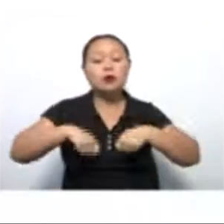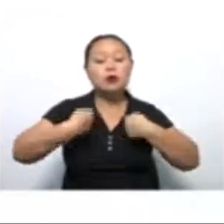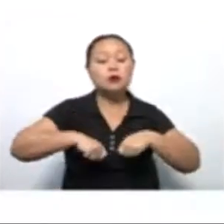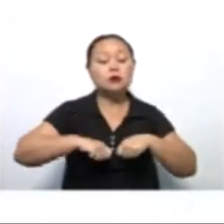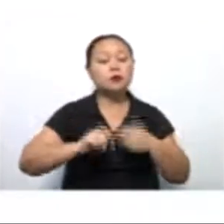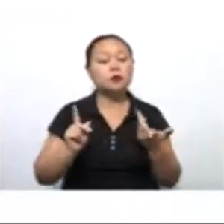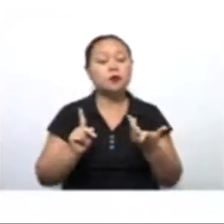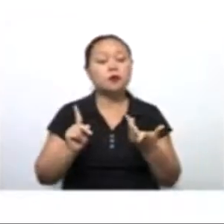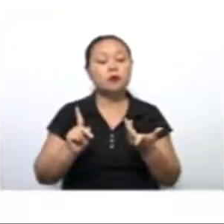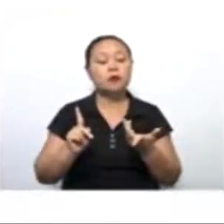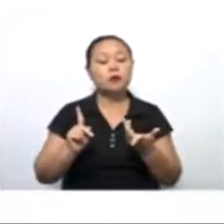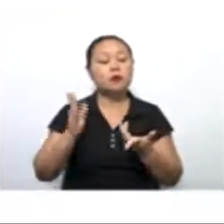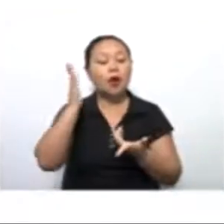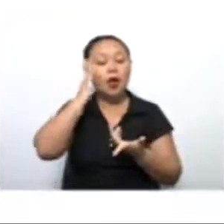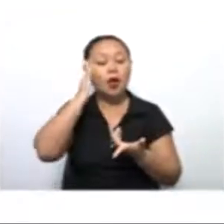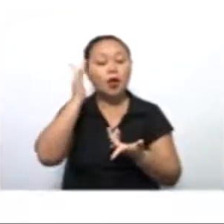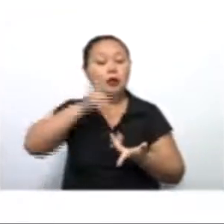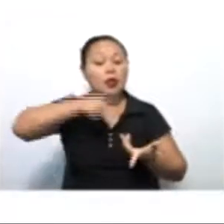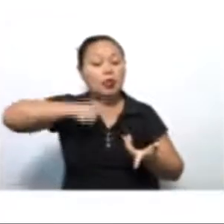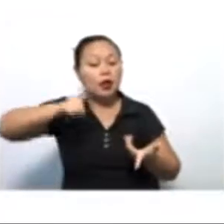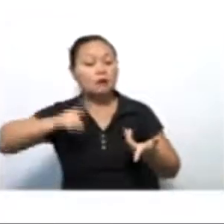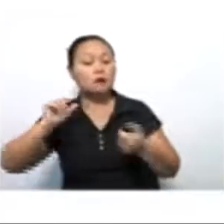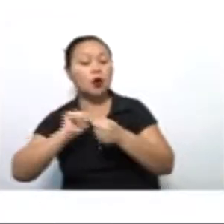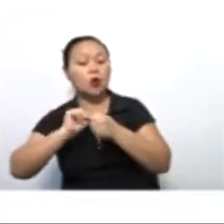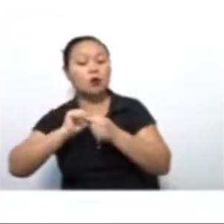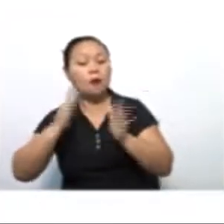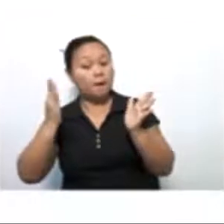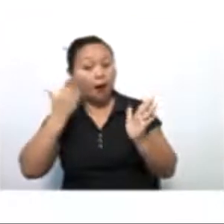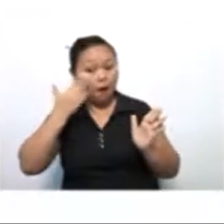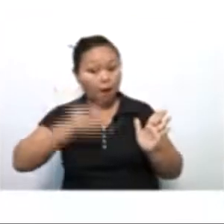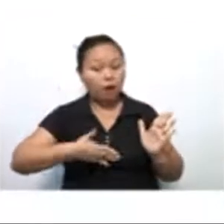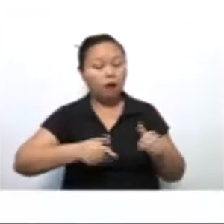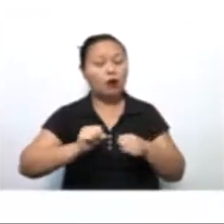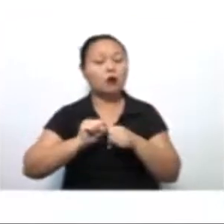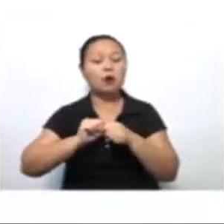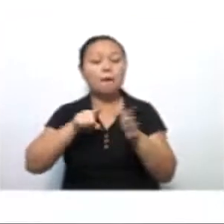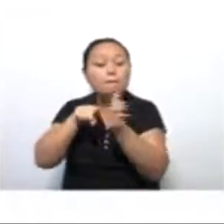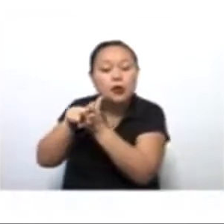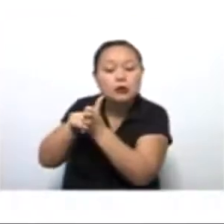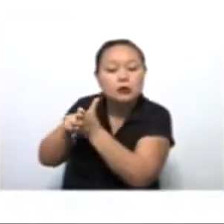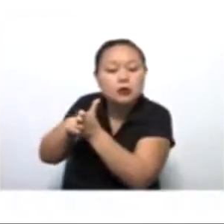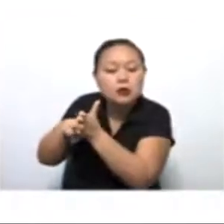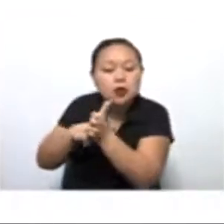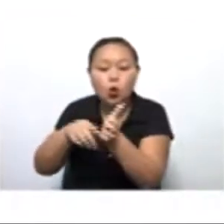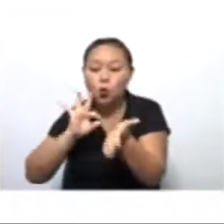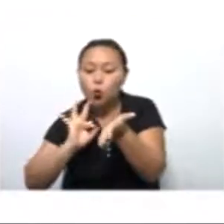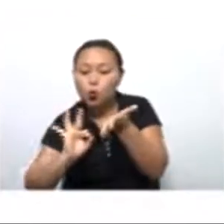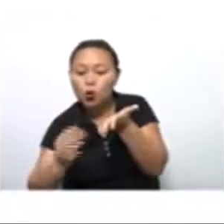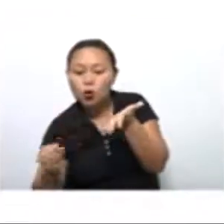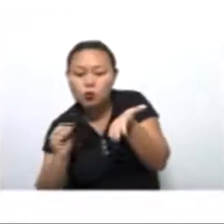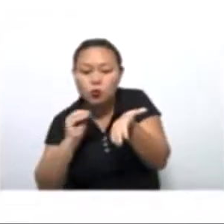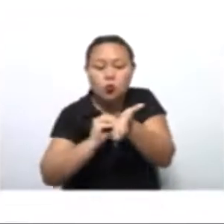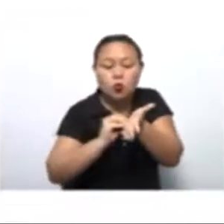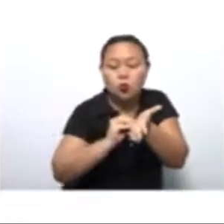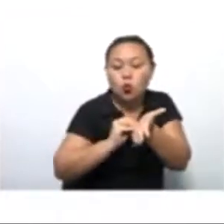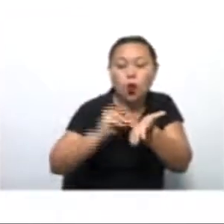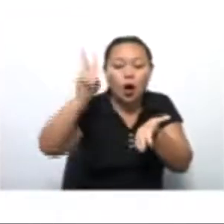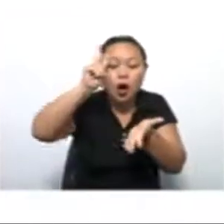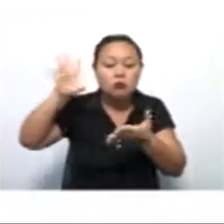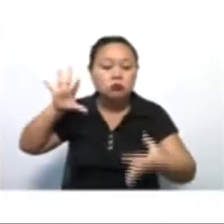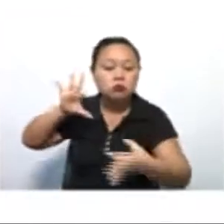foi nota 1000. Essa aluna conseguiu 1000 pontos. Você pergunta, por que ela conseguiu? Com certeza, seguindo